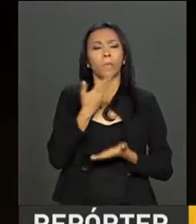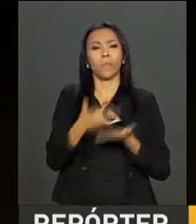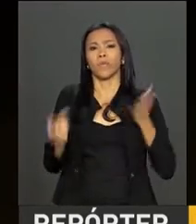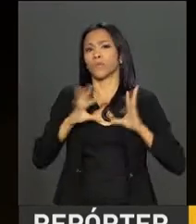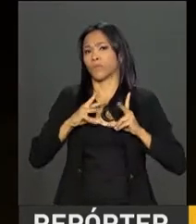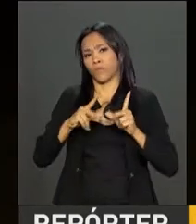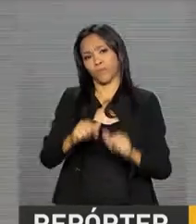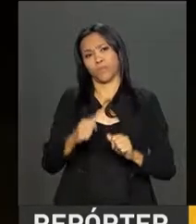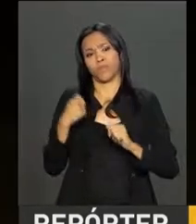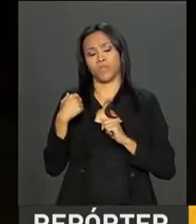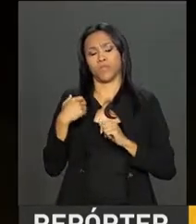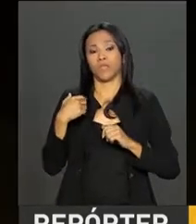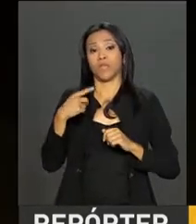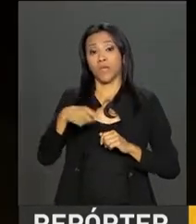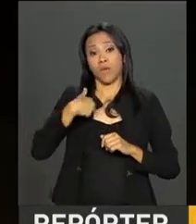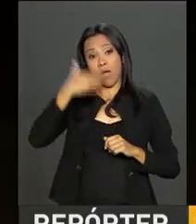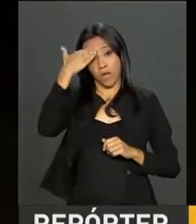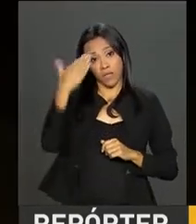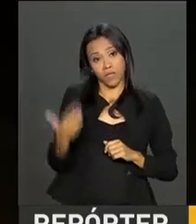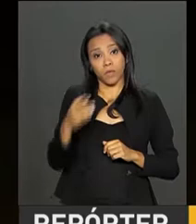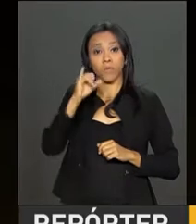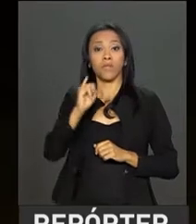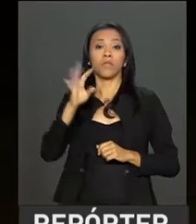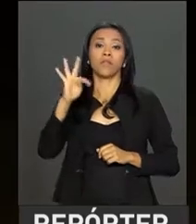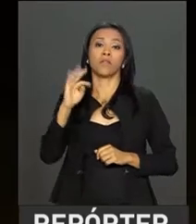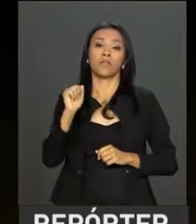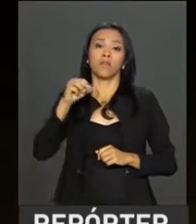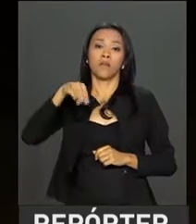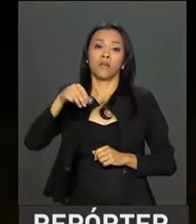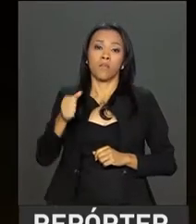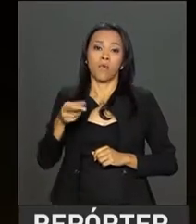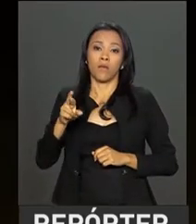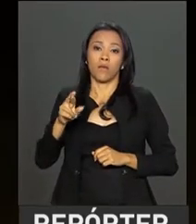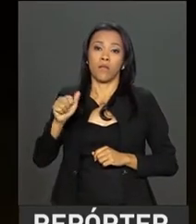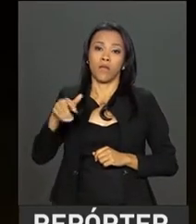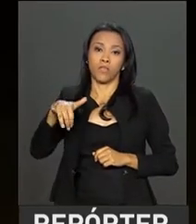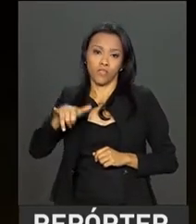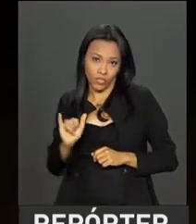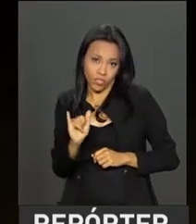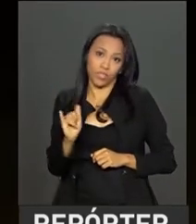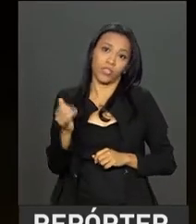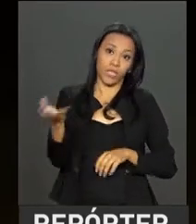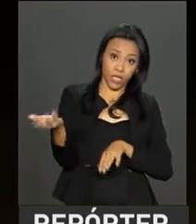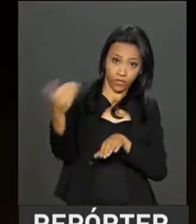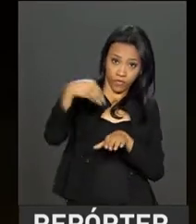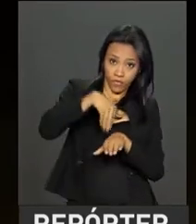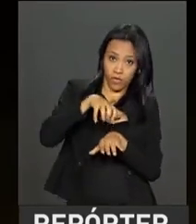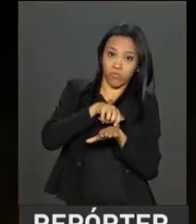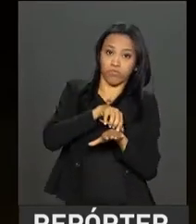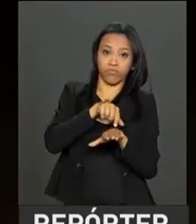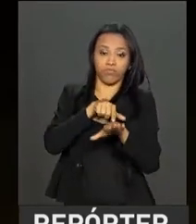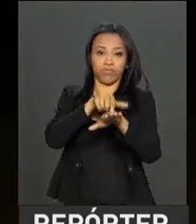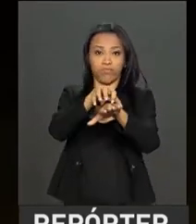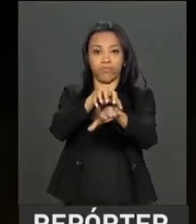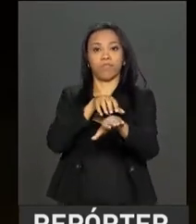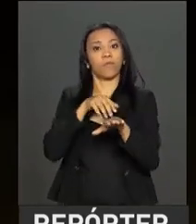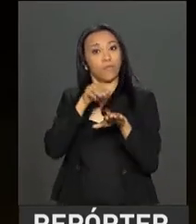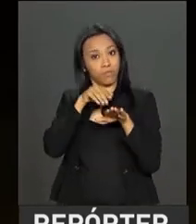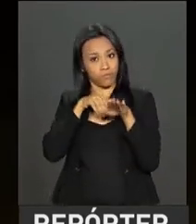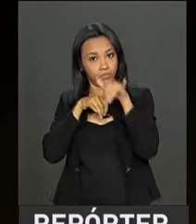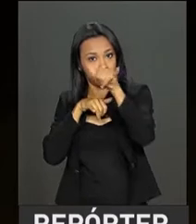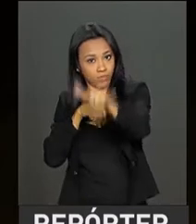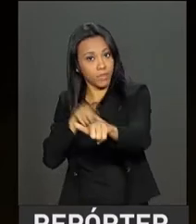vida. E quero agradecer ao Itamaraty que conseguiu botar ele nesse voo, apesar dele ser americano, mas isso daí